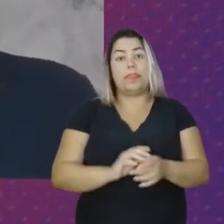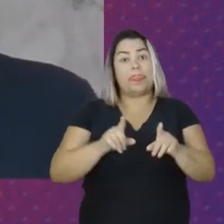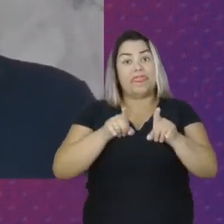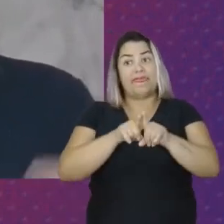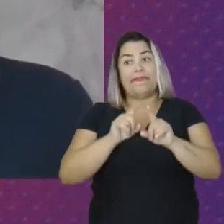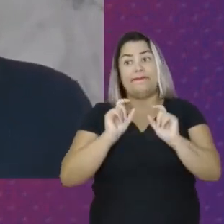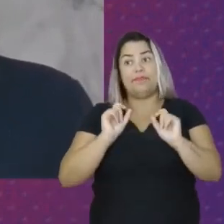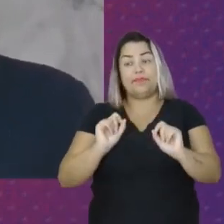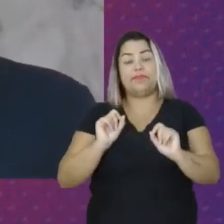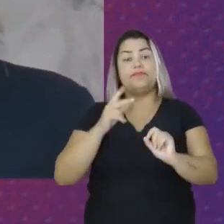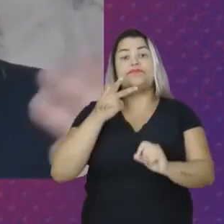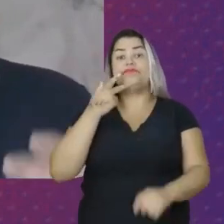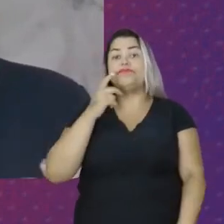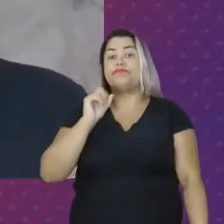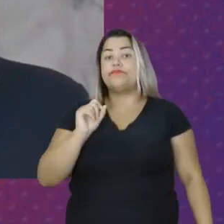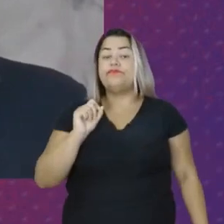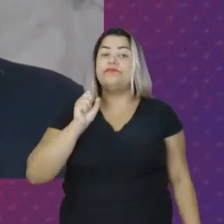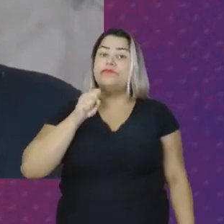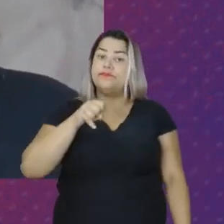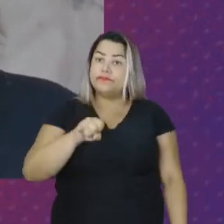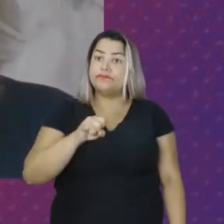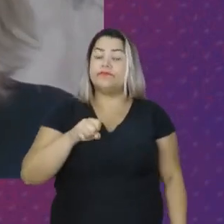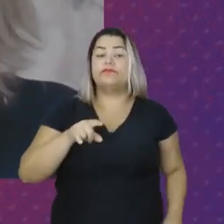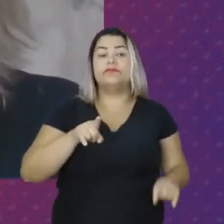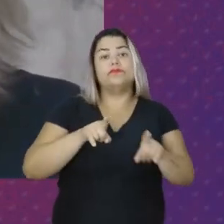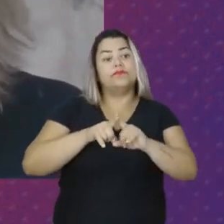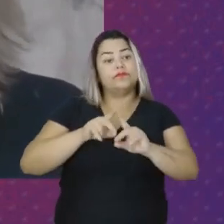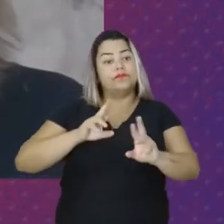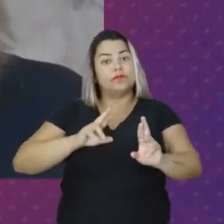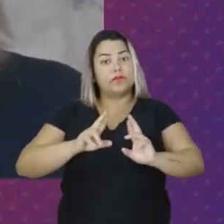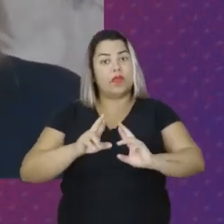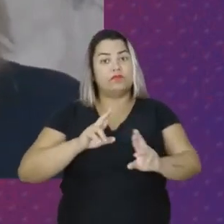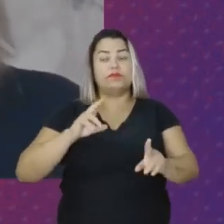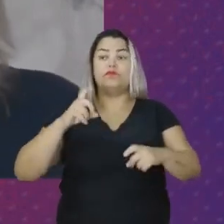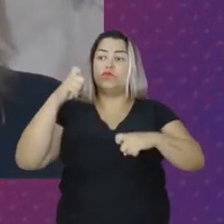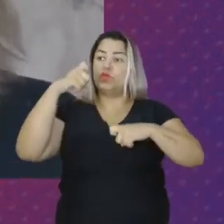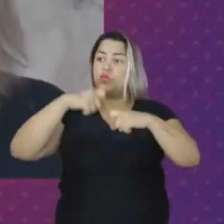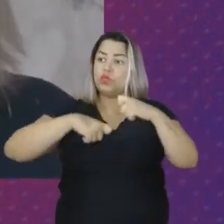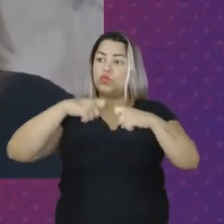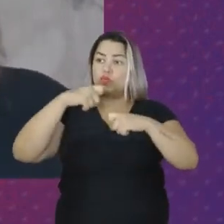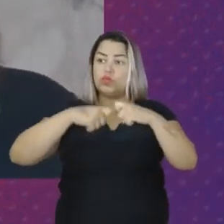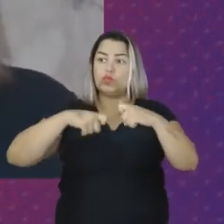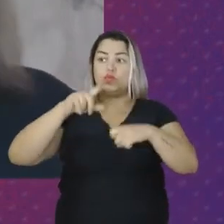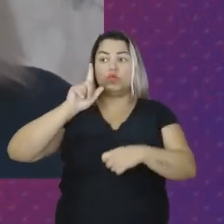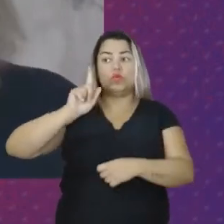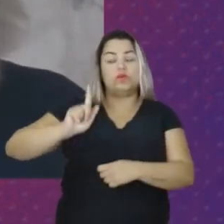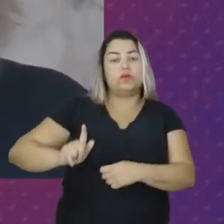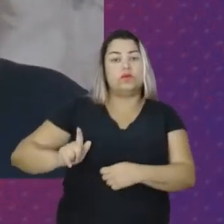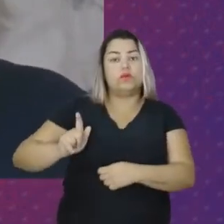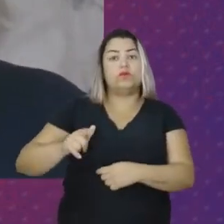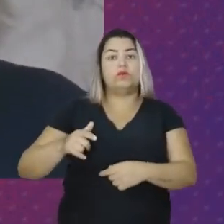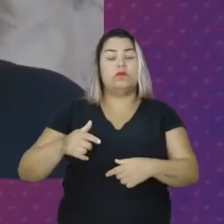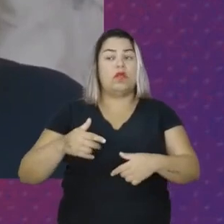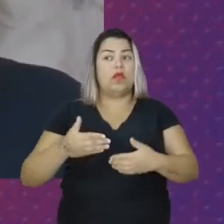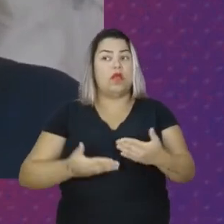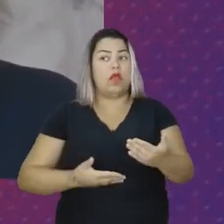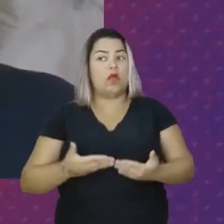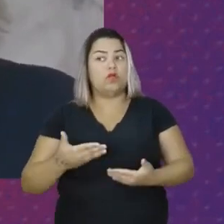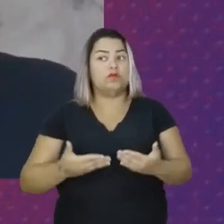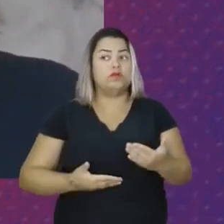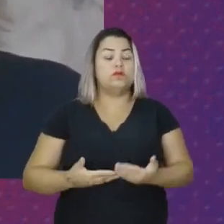pressões para que se relacionassem sexualmente com seus gestores ou empregadores em troca